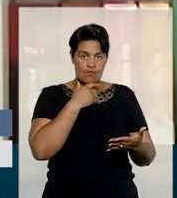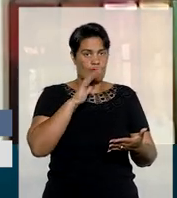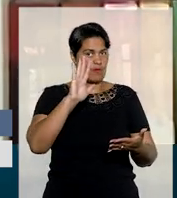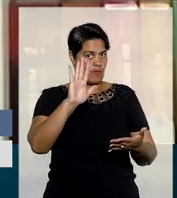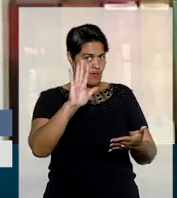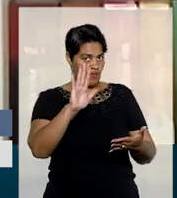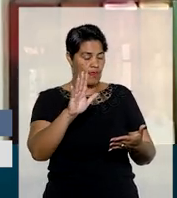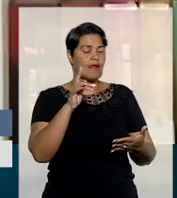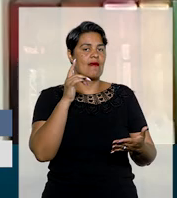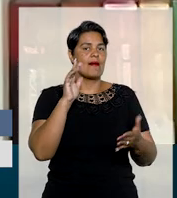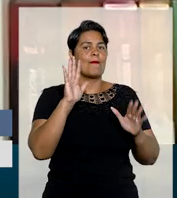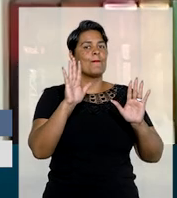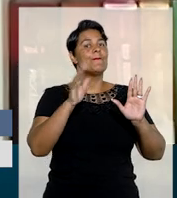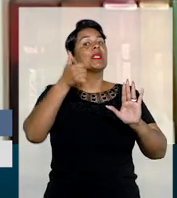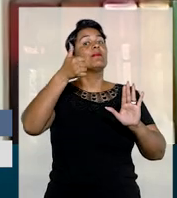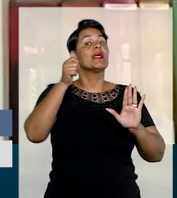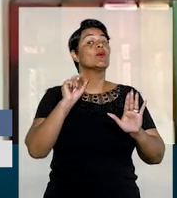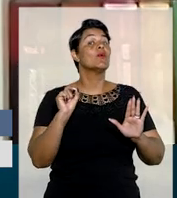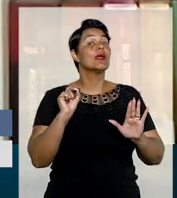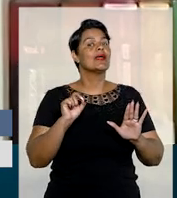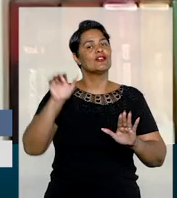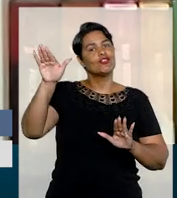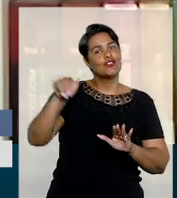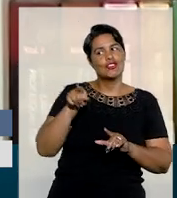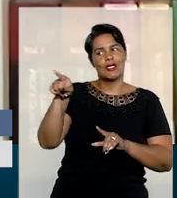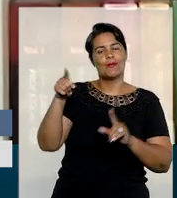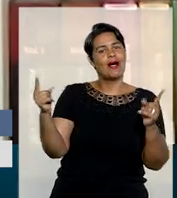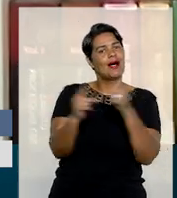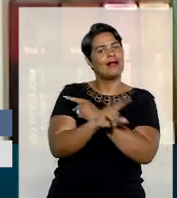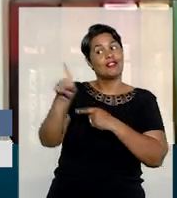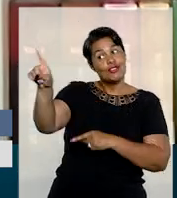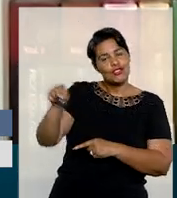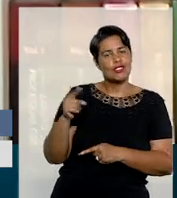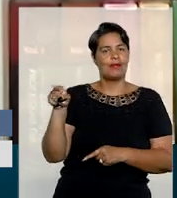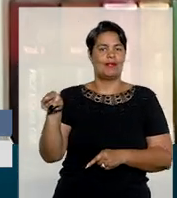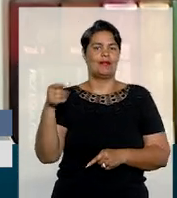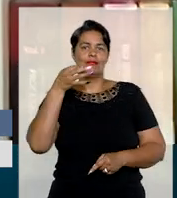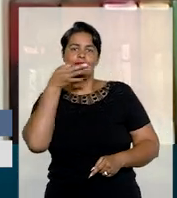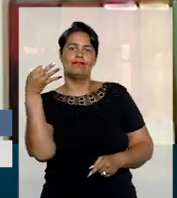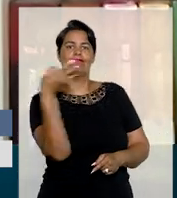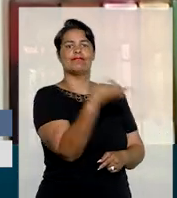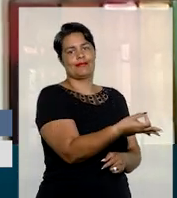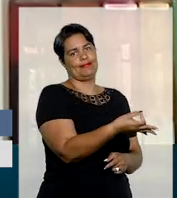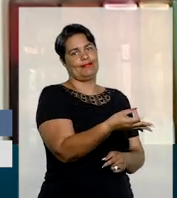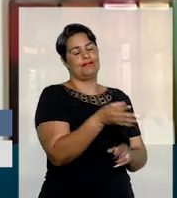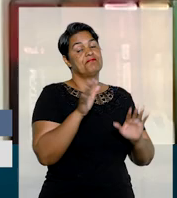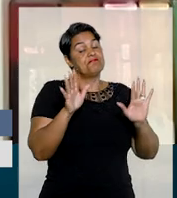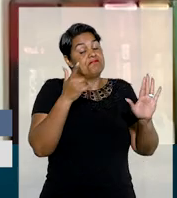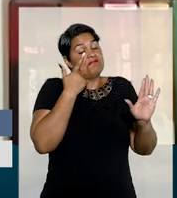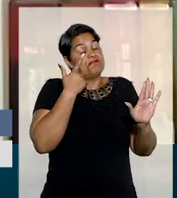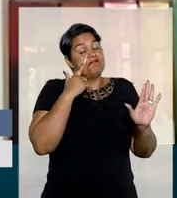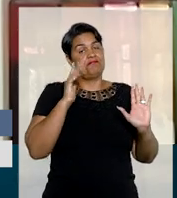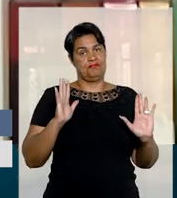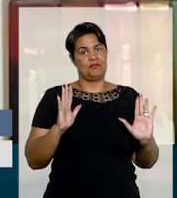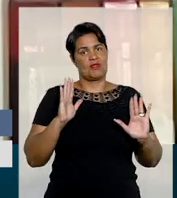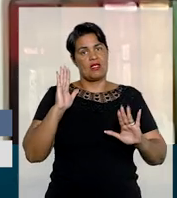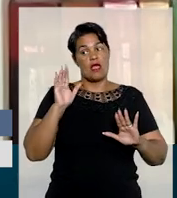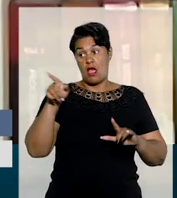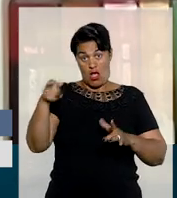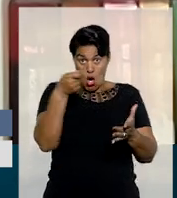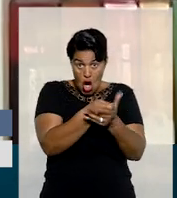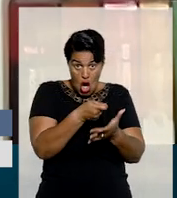modificar a decisão, para garantir o contraditório, ele precisa intimar a parte contrária para que a parte contrária se